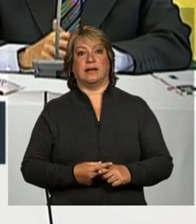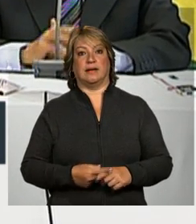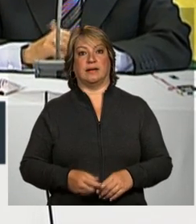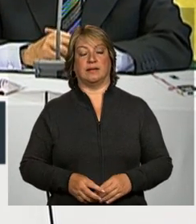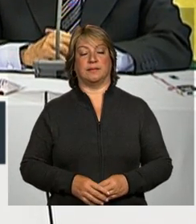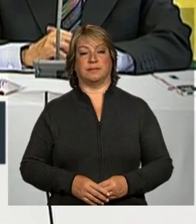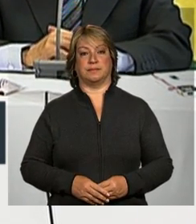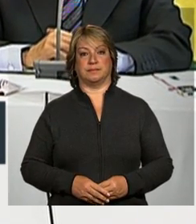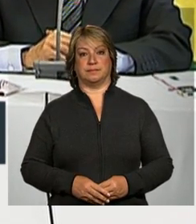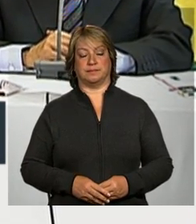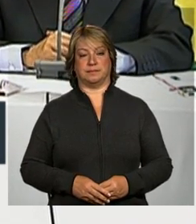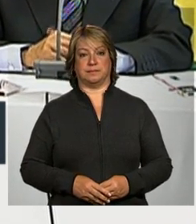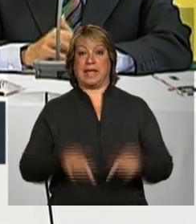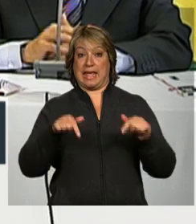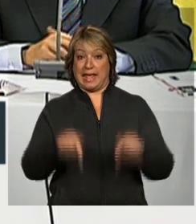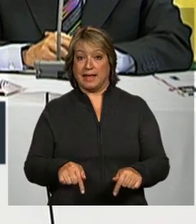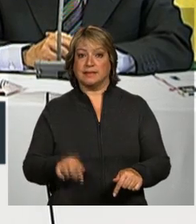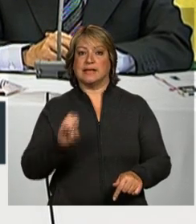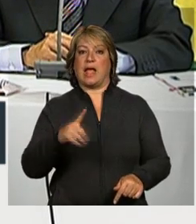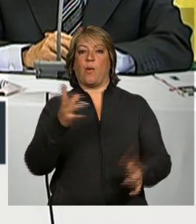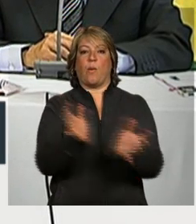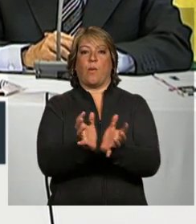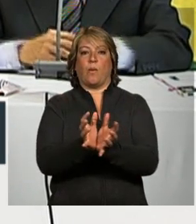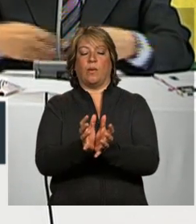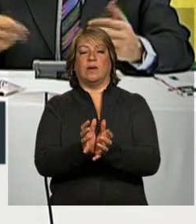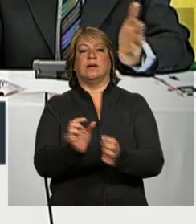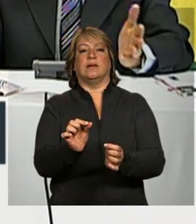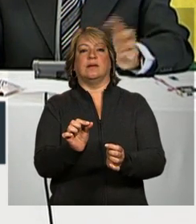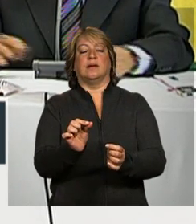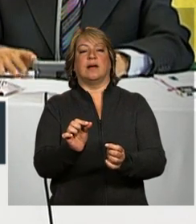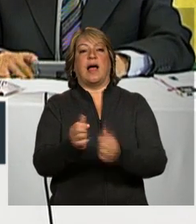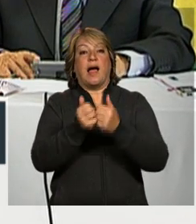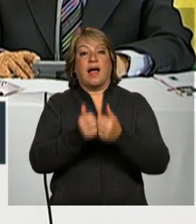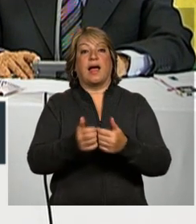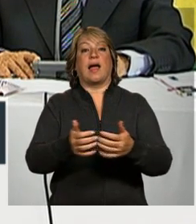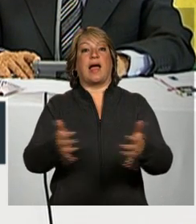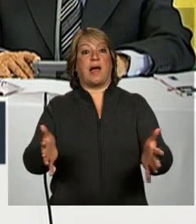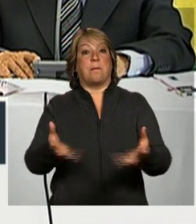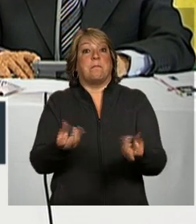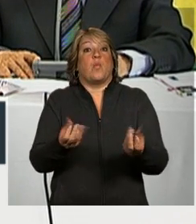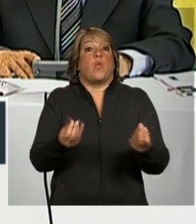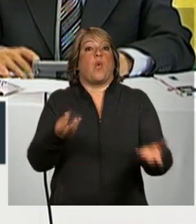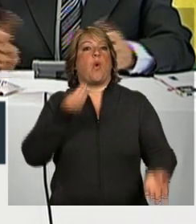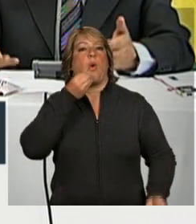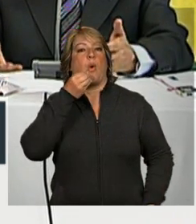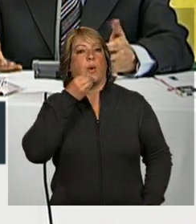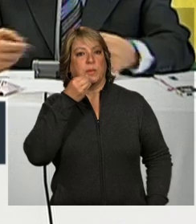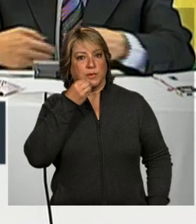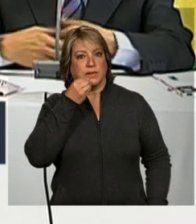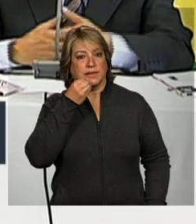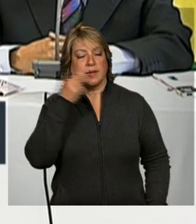um esse é um um campo eh no qual abrem-se imensas oportunidades para que